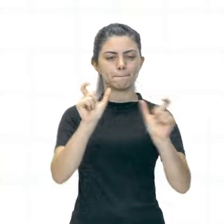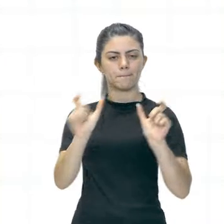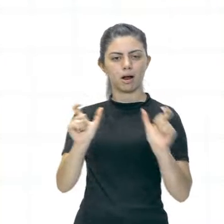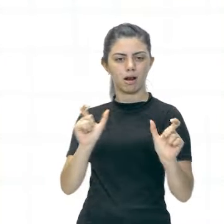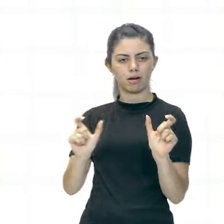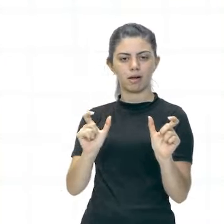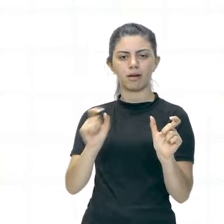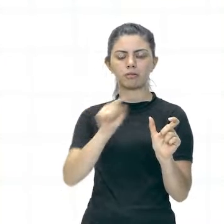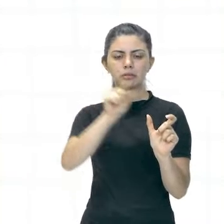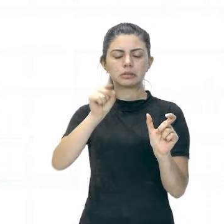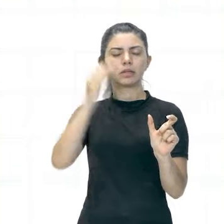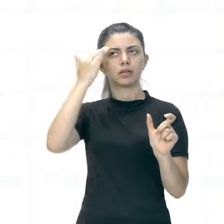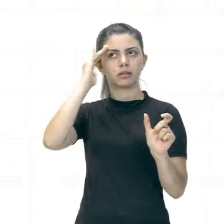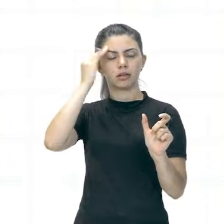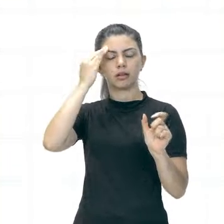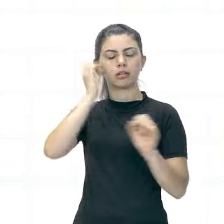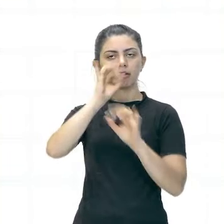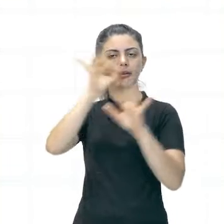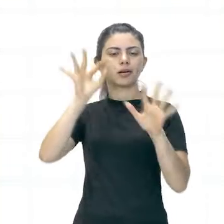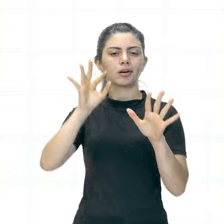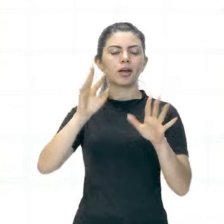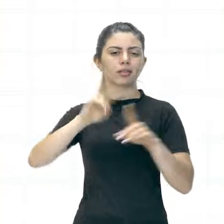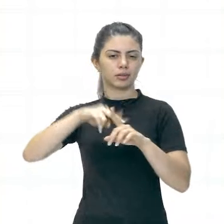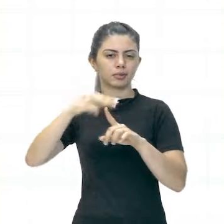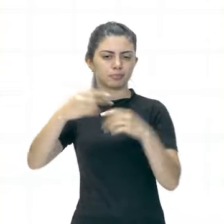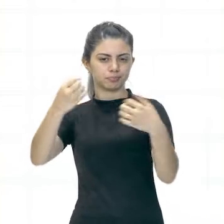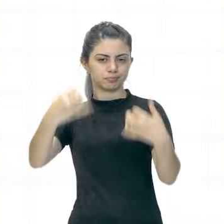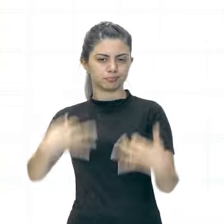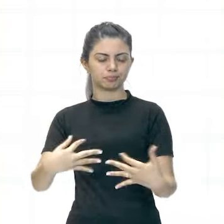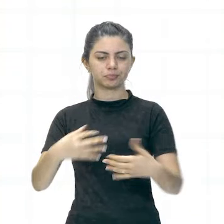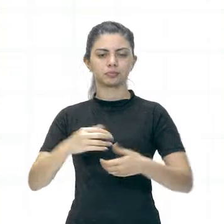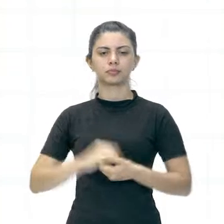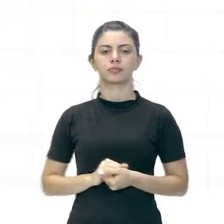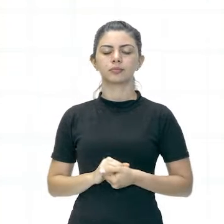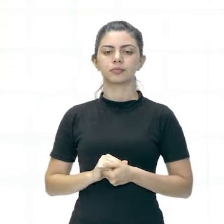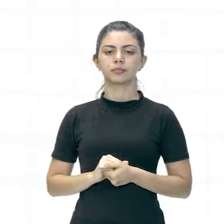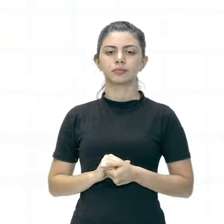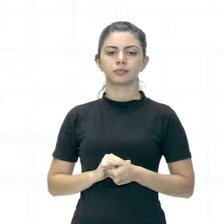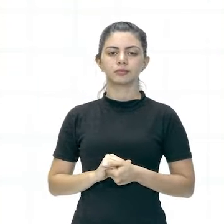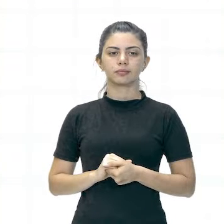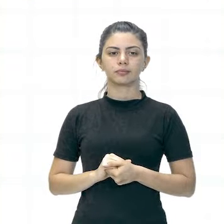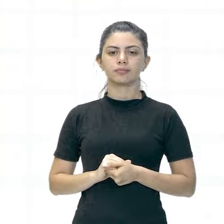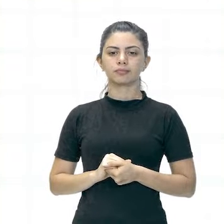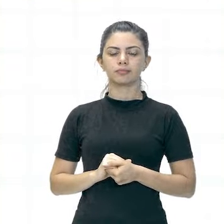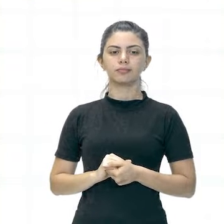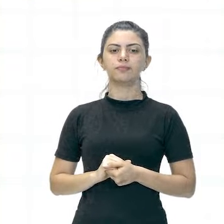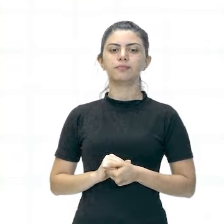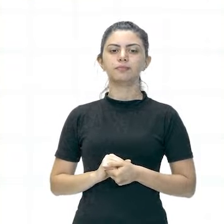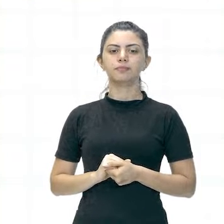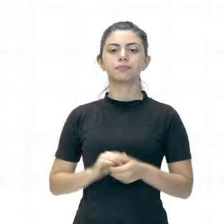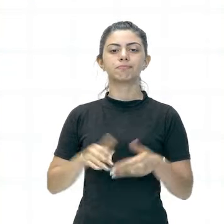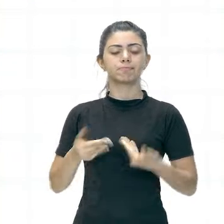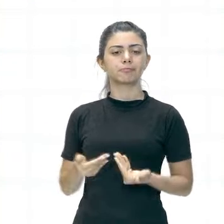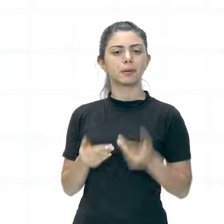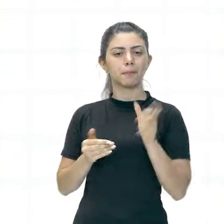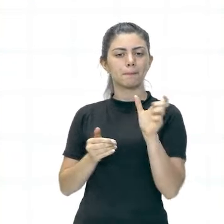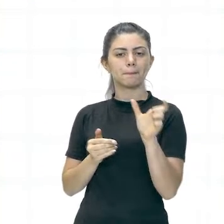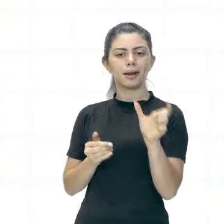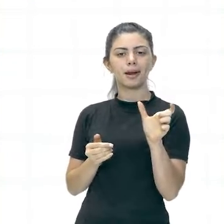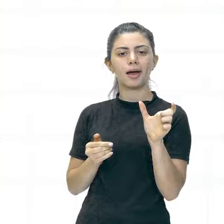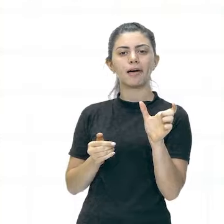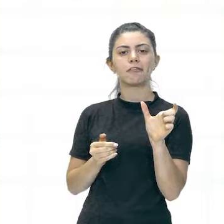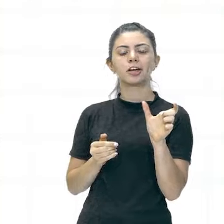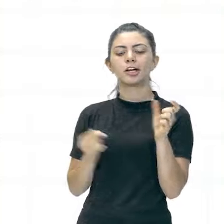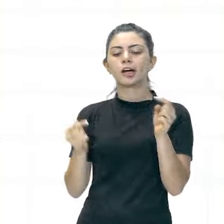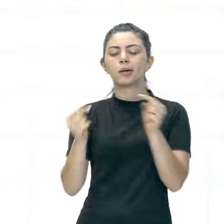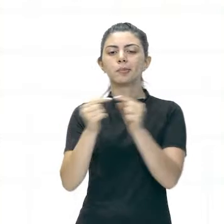gente entender por que está destacado essas outras aqui. Então, last week. Palavra last week significa semana passada.